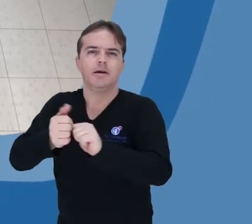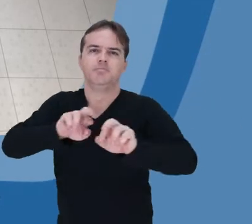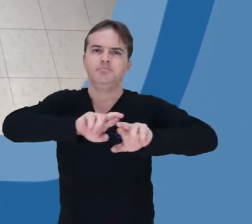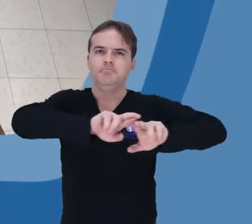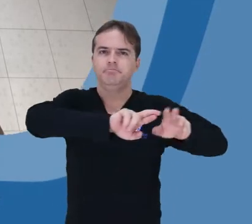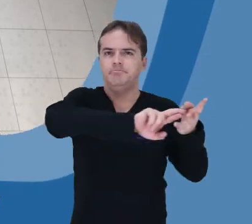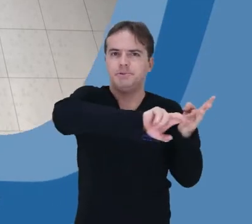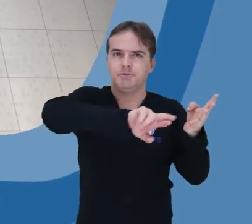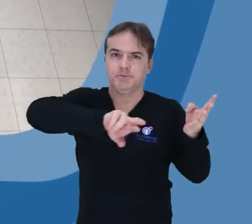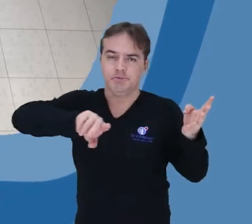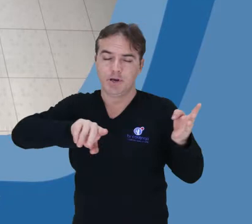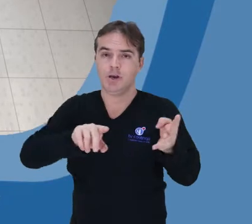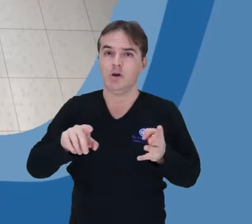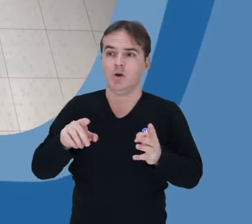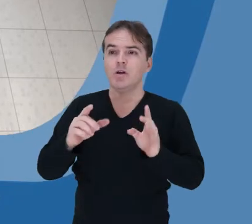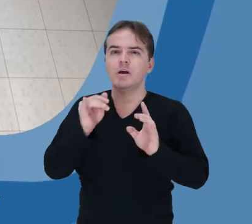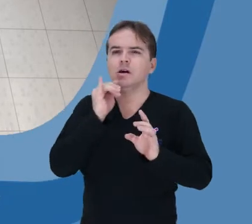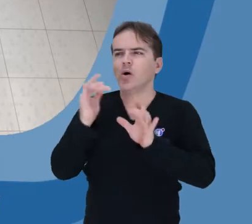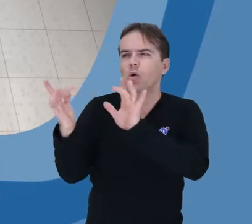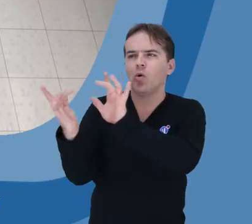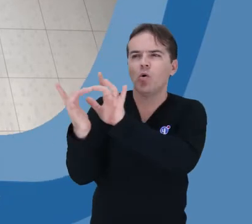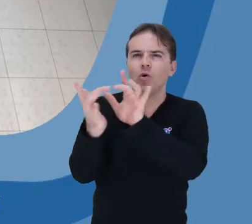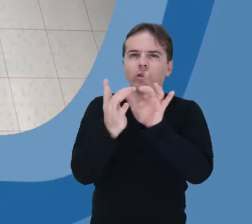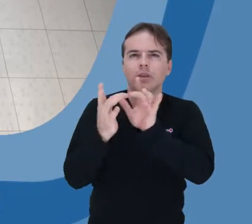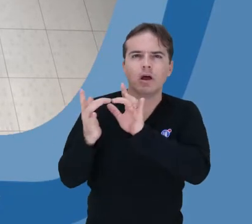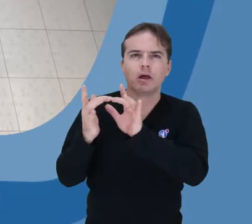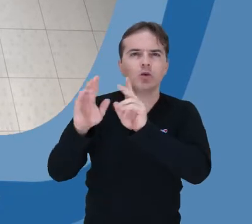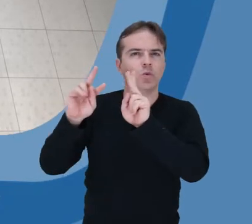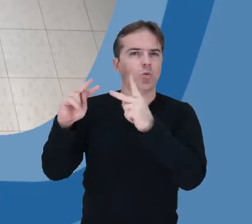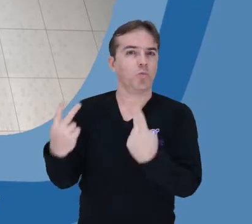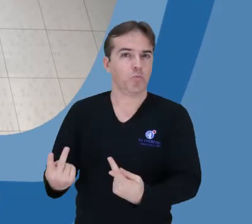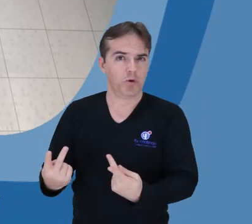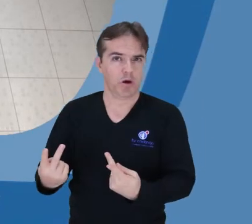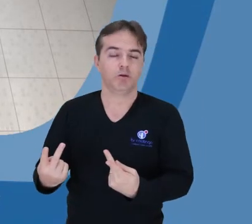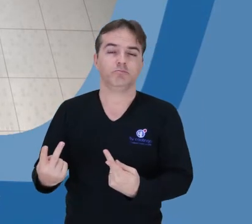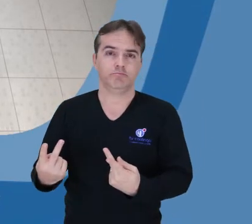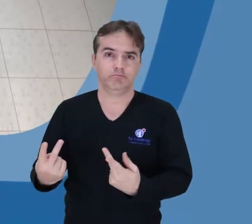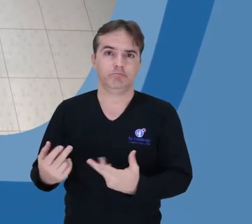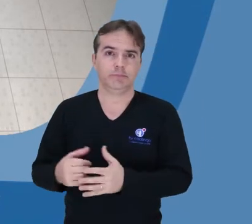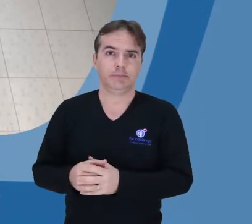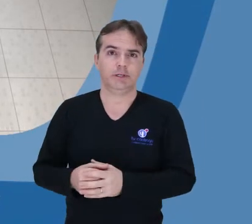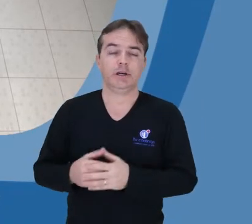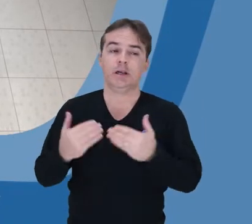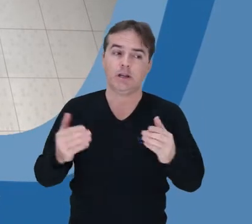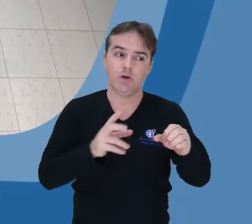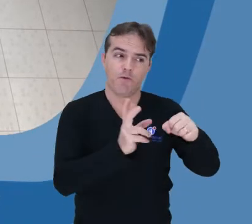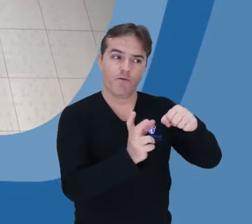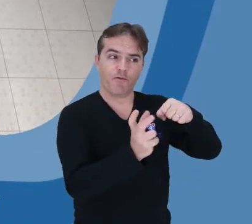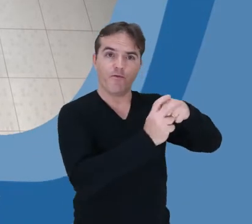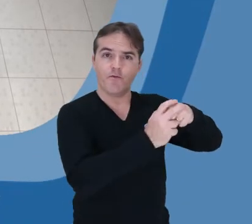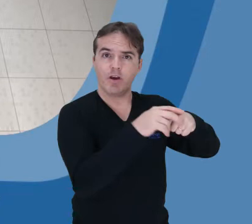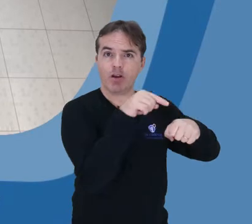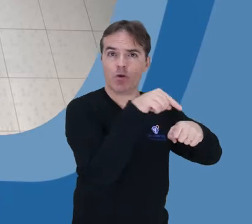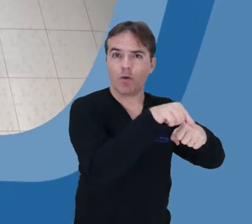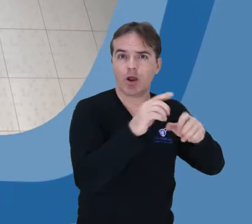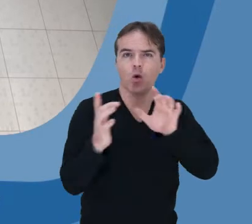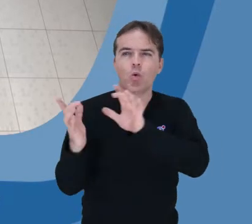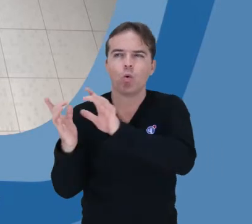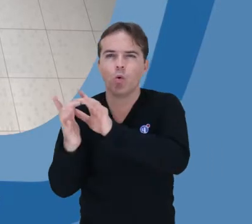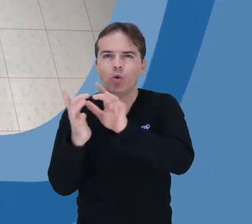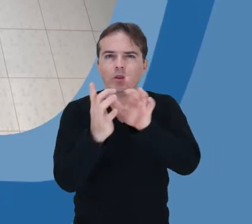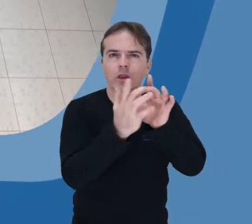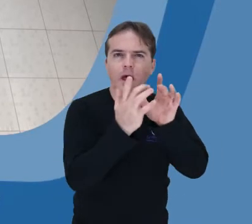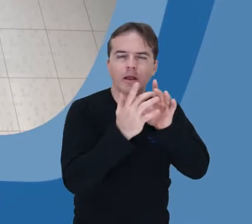o contato com o ser humano e a evolução do vírus em contato com o ser humano e com os outros seres os quais